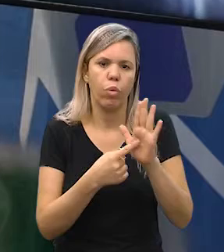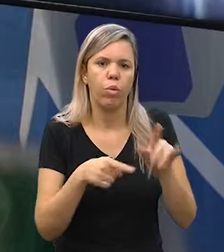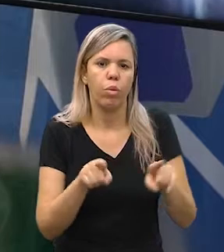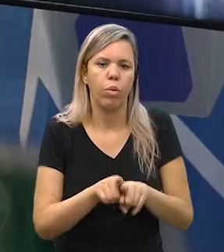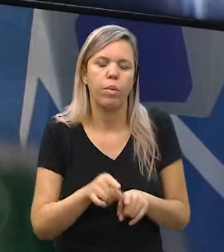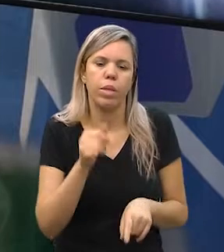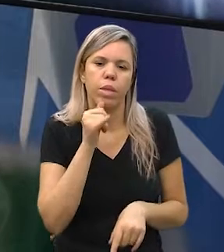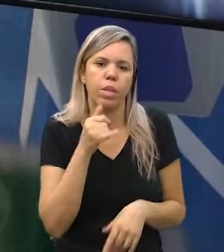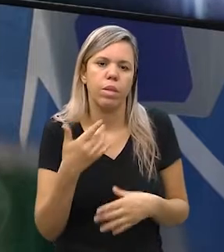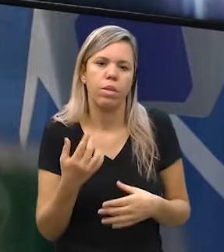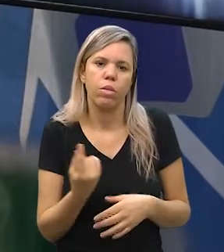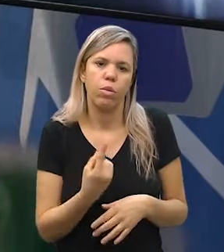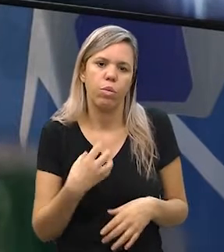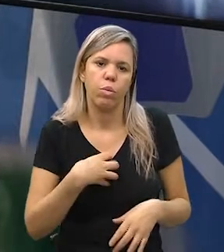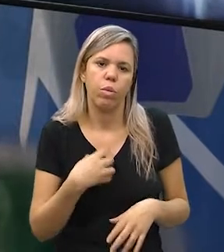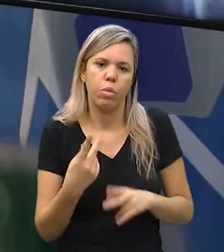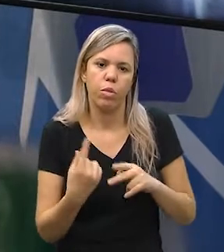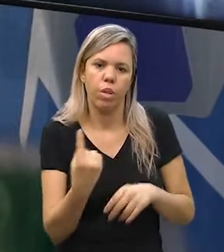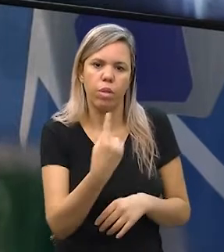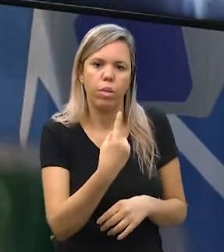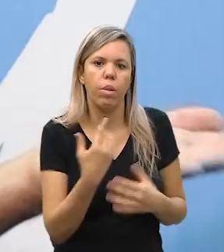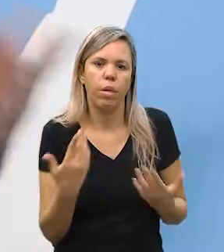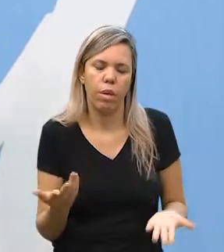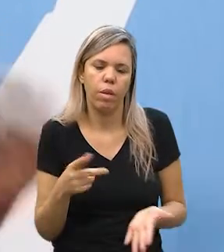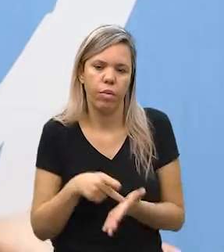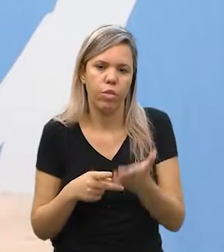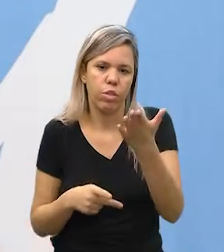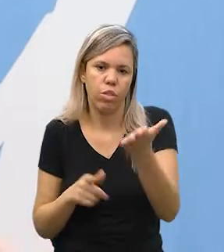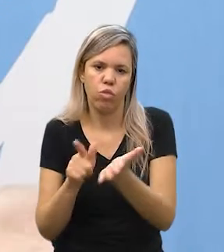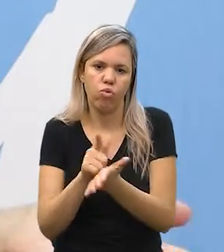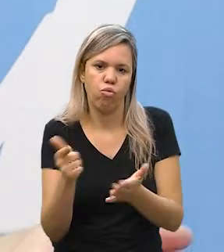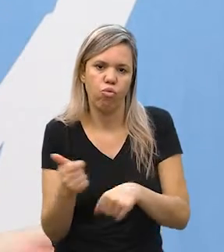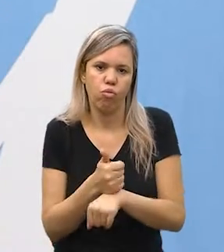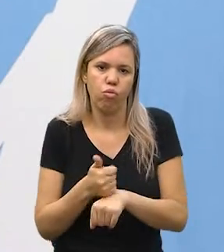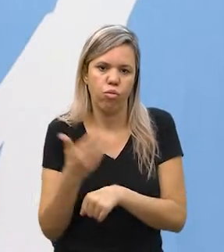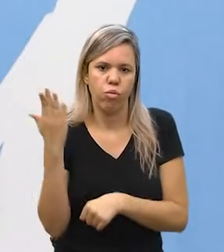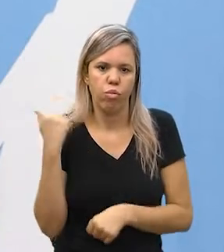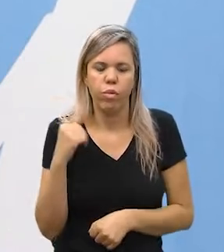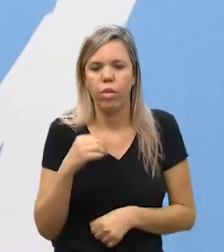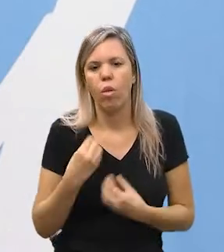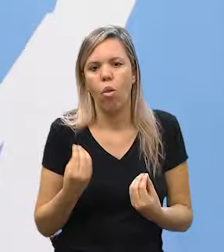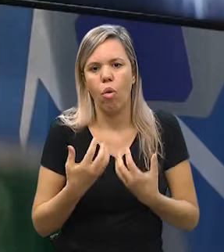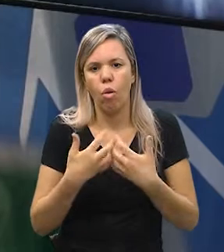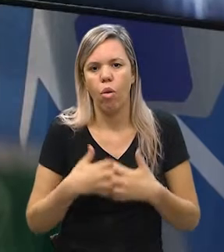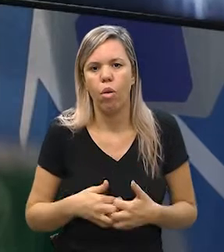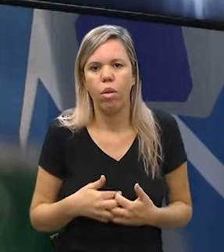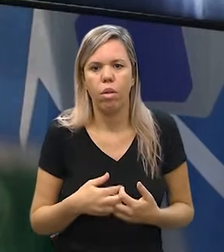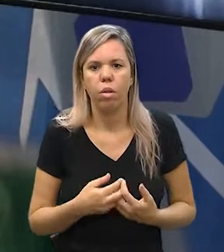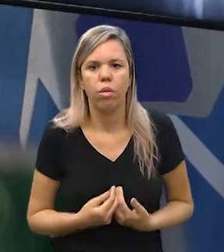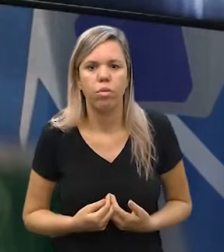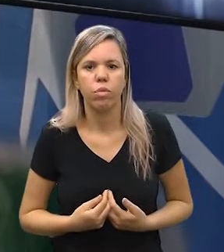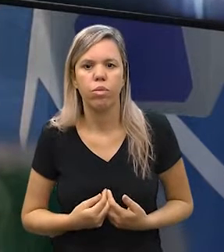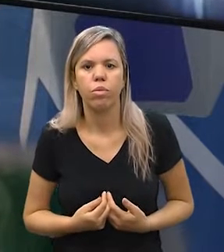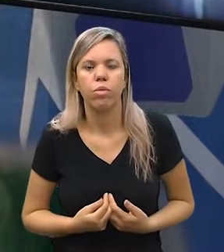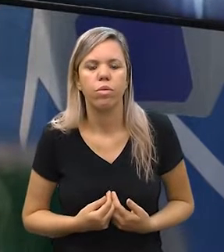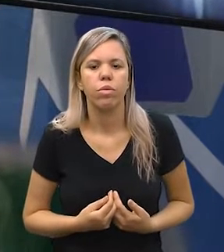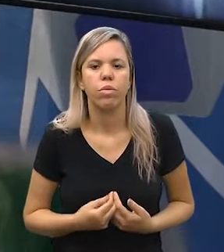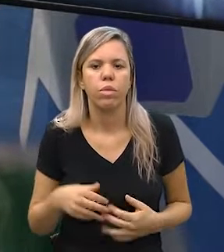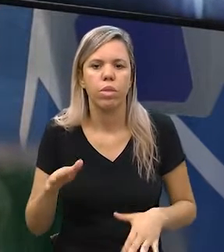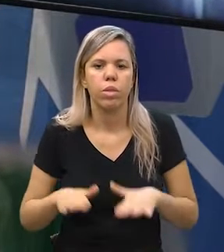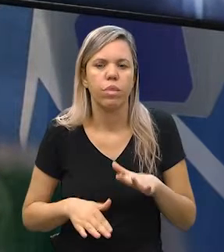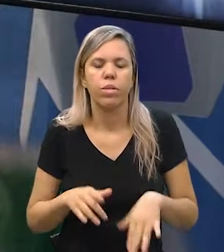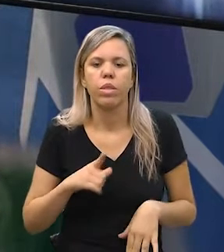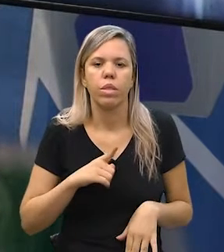esse lado do isolamento pessoal de cada um, né? Você como jornalista, a gente sabe como funciona, mas muitas vezes